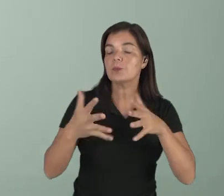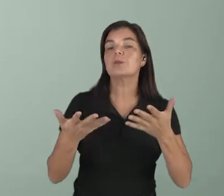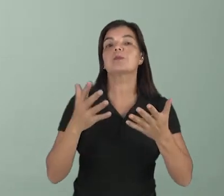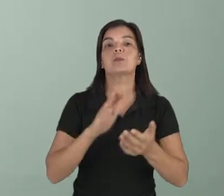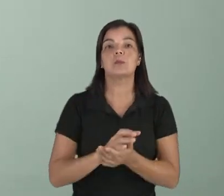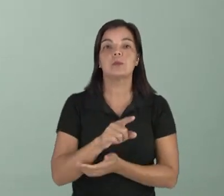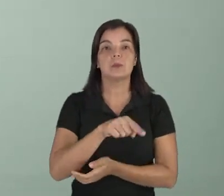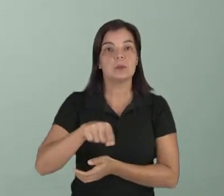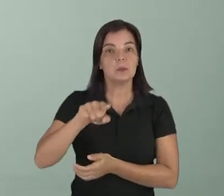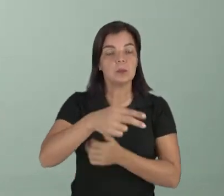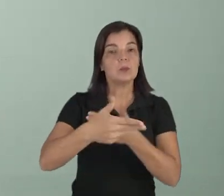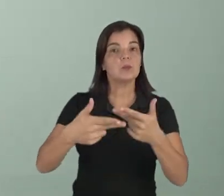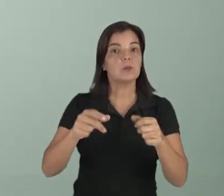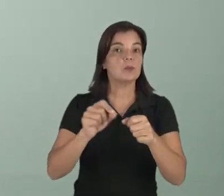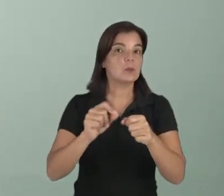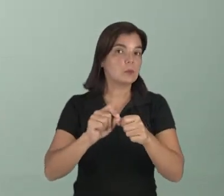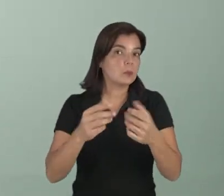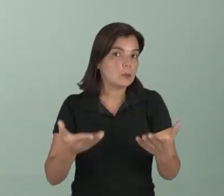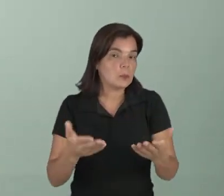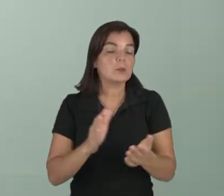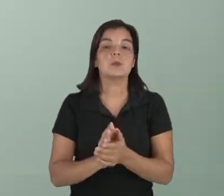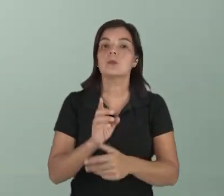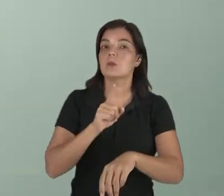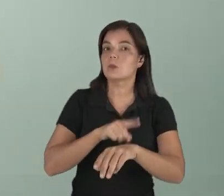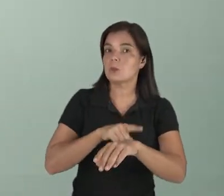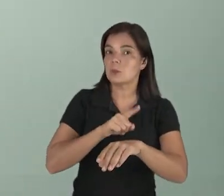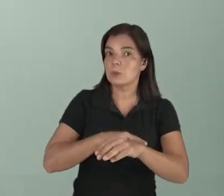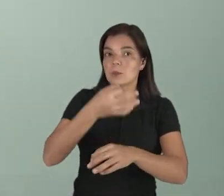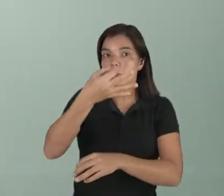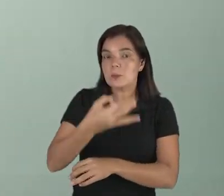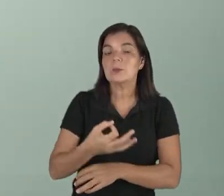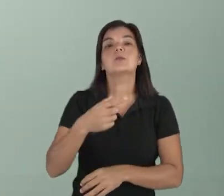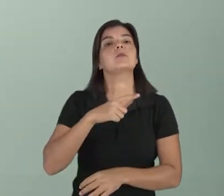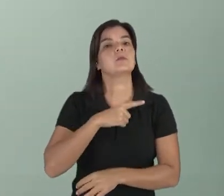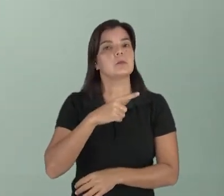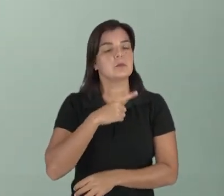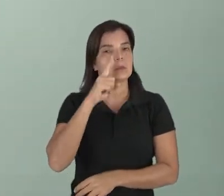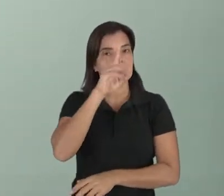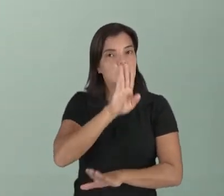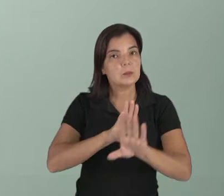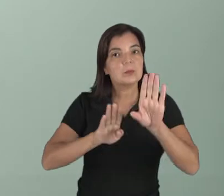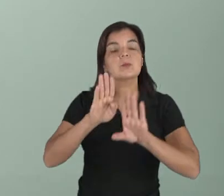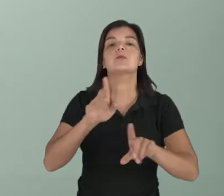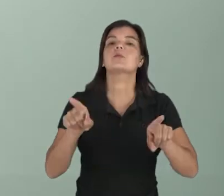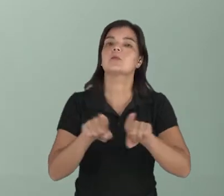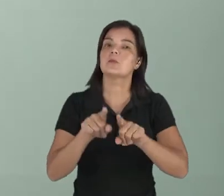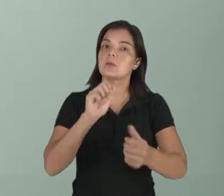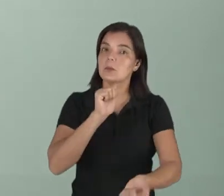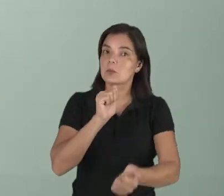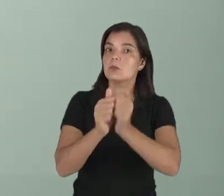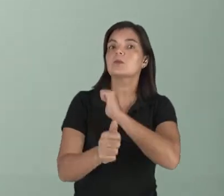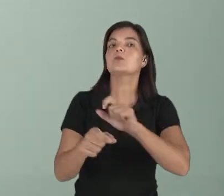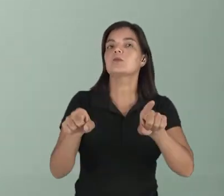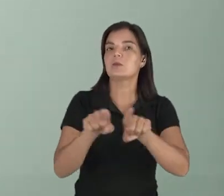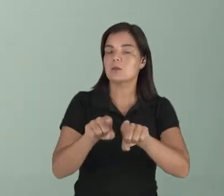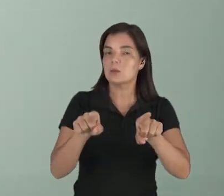coisa que você deve fazer ou não fazer naquela modalidade. Então a gente tem que ter esse cuidado nos esportes de